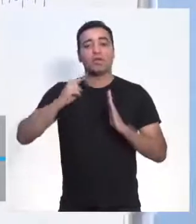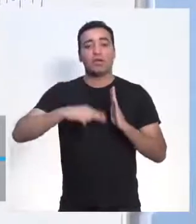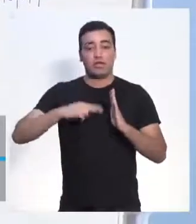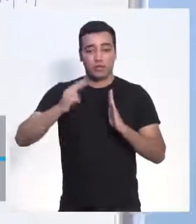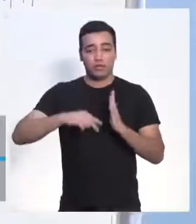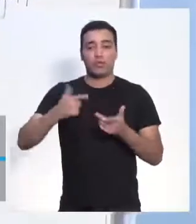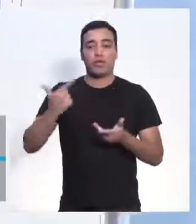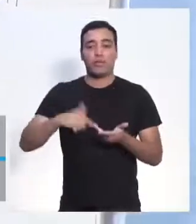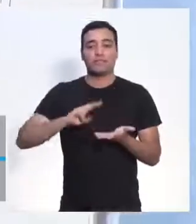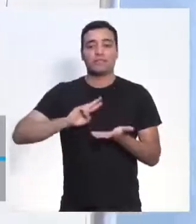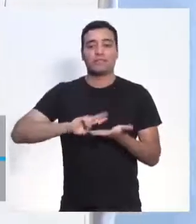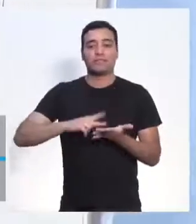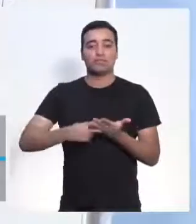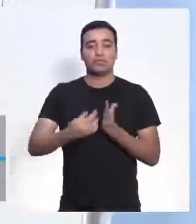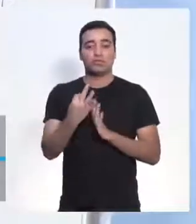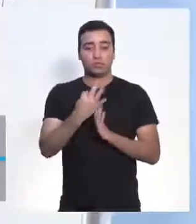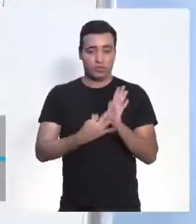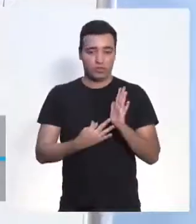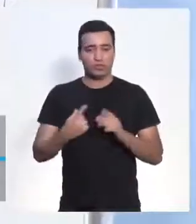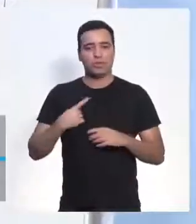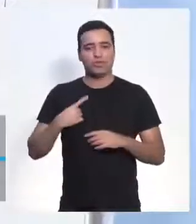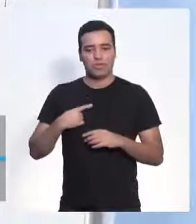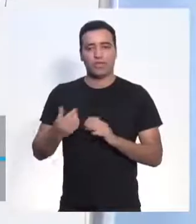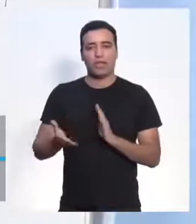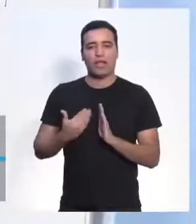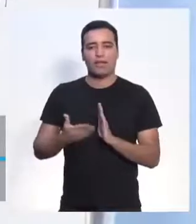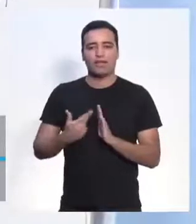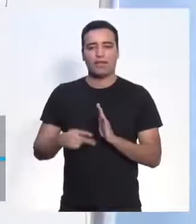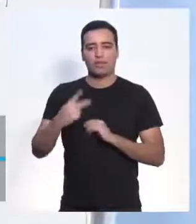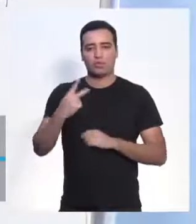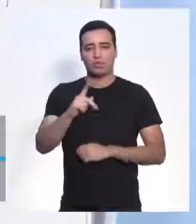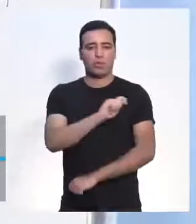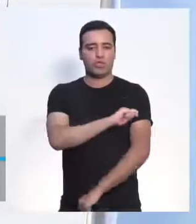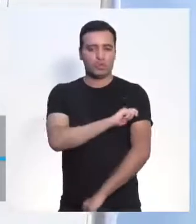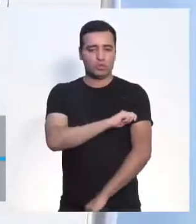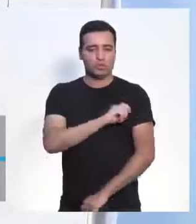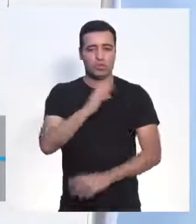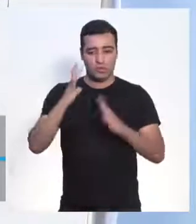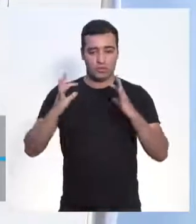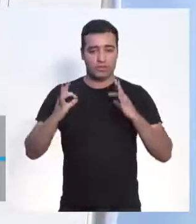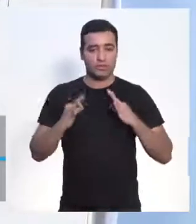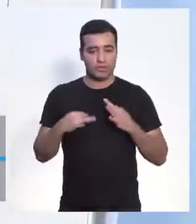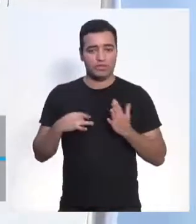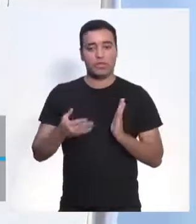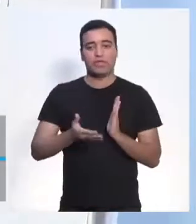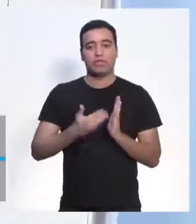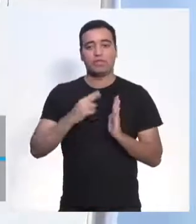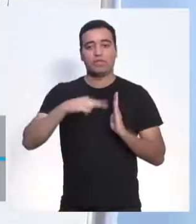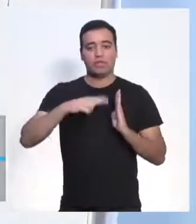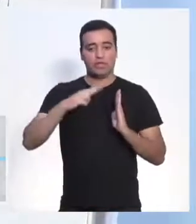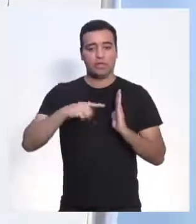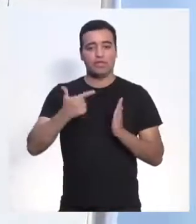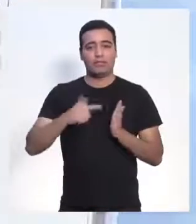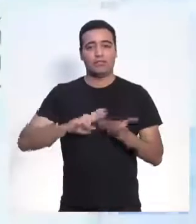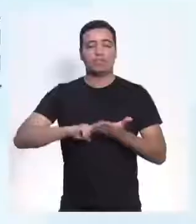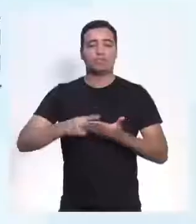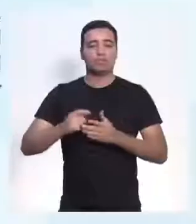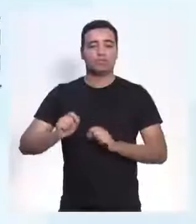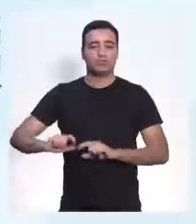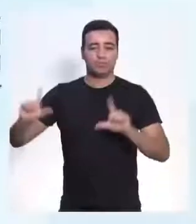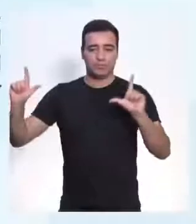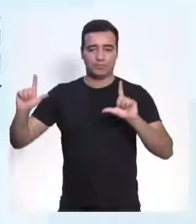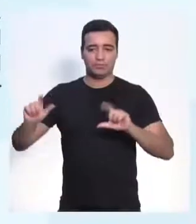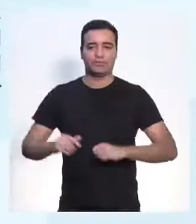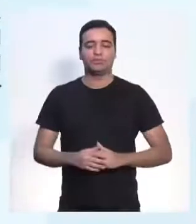a tradução do texto. Esse texto está no caderno do aluno. Presta atenção, então. A gente vai ler e traduzir para vocês. Vamos lá? Texto na tela, por favor, produção.